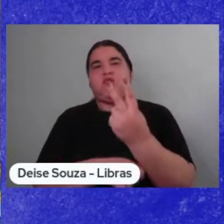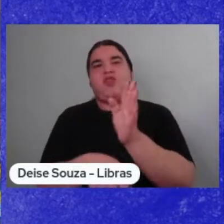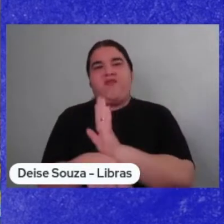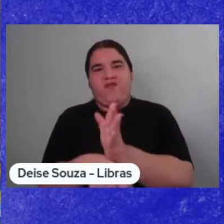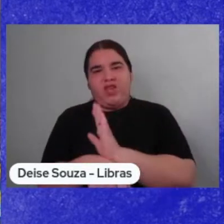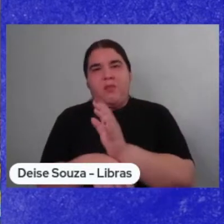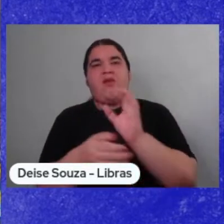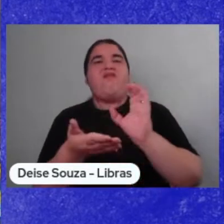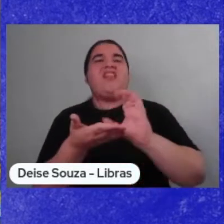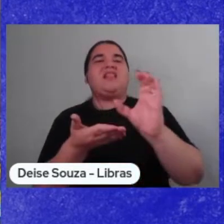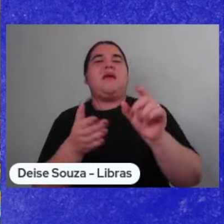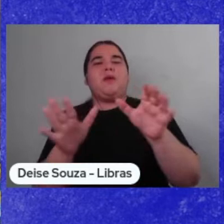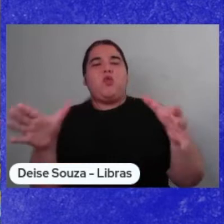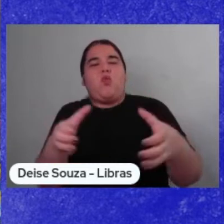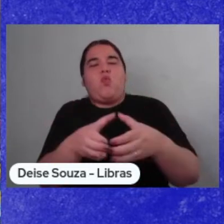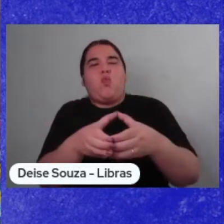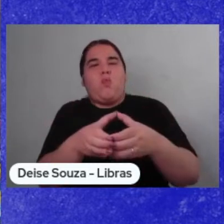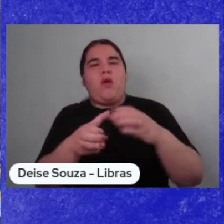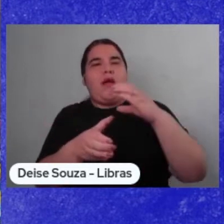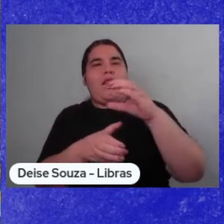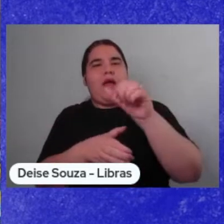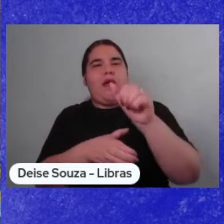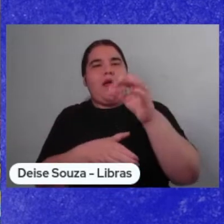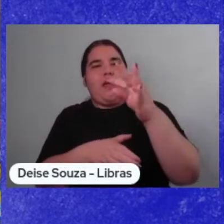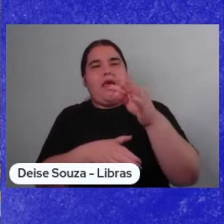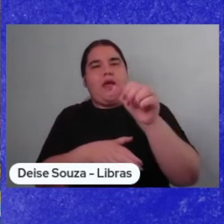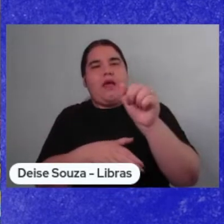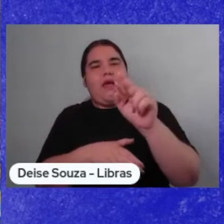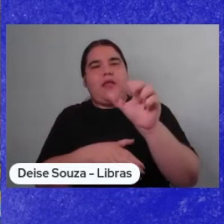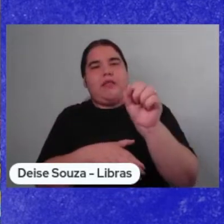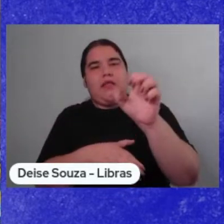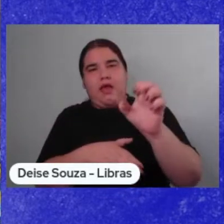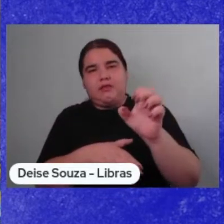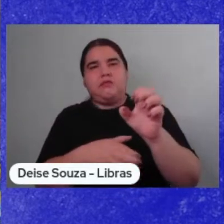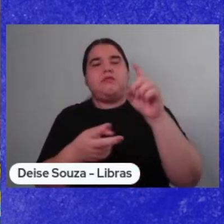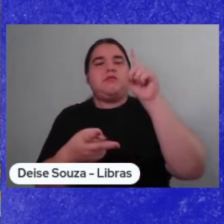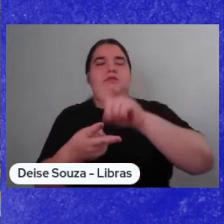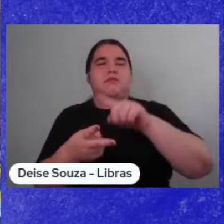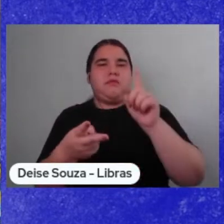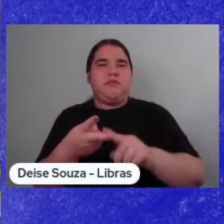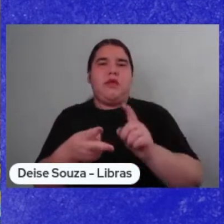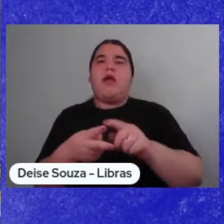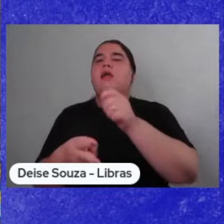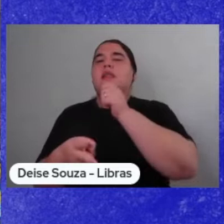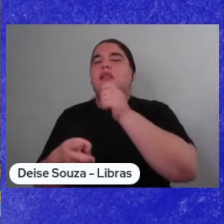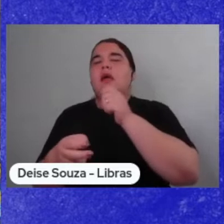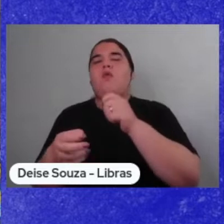financiamento coletivo, né, Catarse, e os meus outros dois filmes se chamam Ainda Não Lhe Fiz Uma Canção de Amor, que é